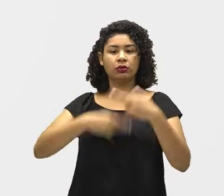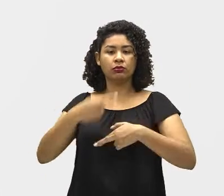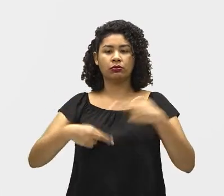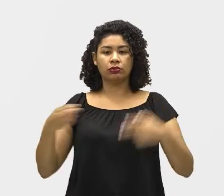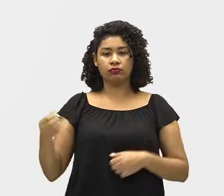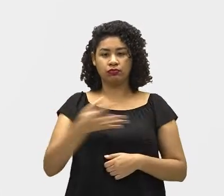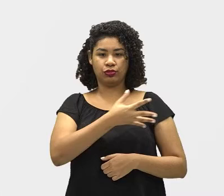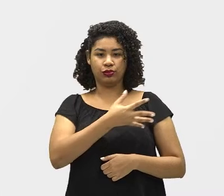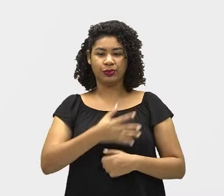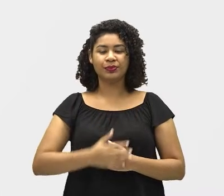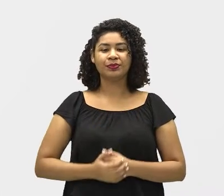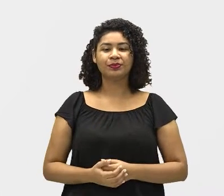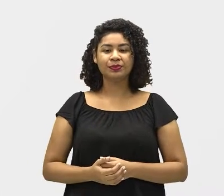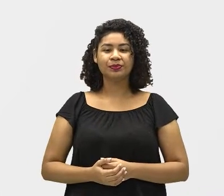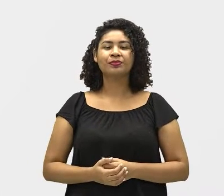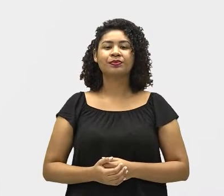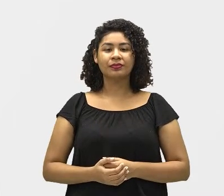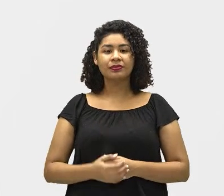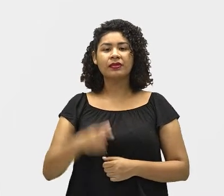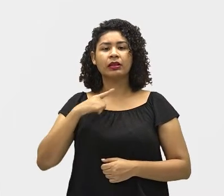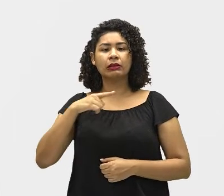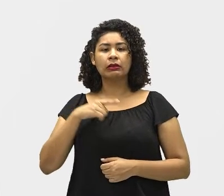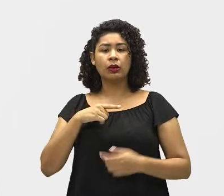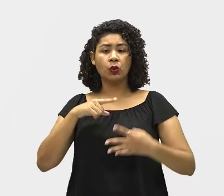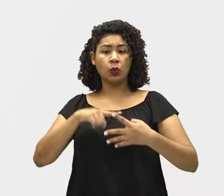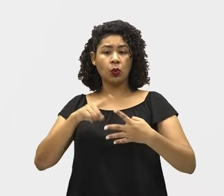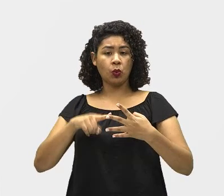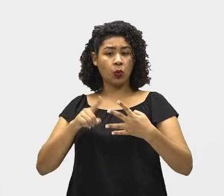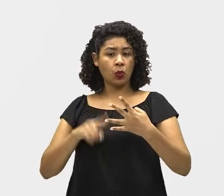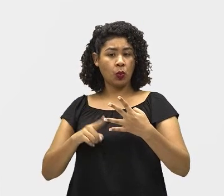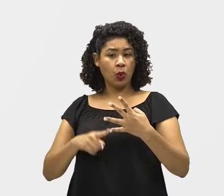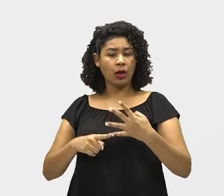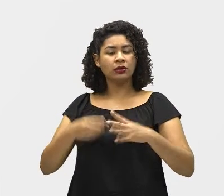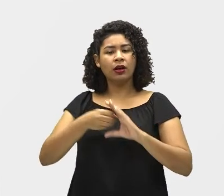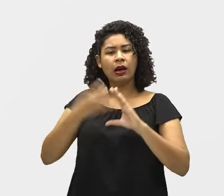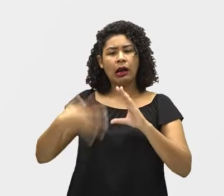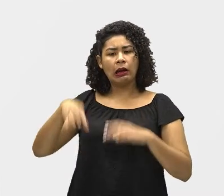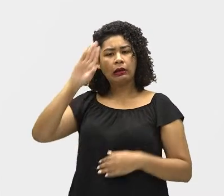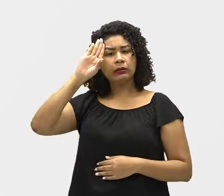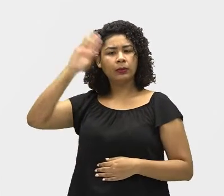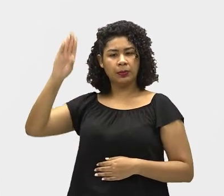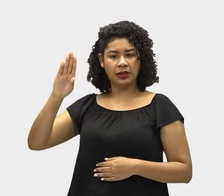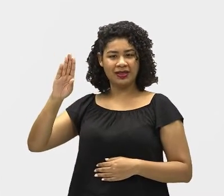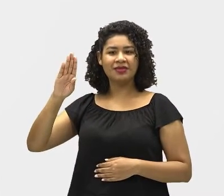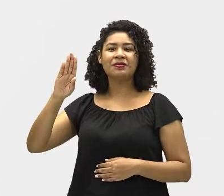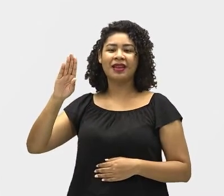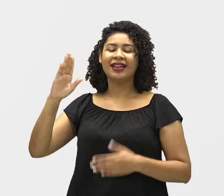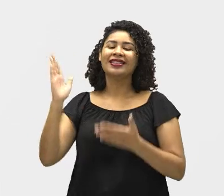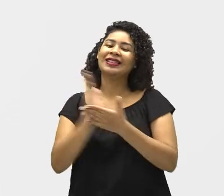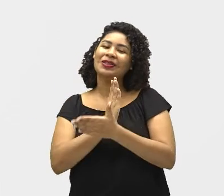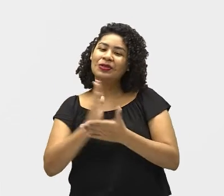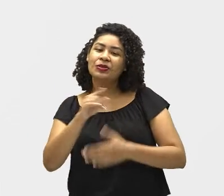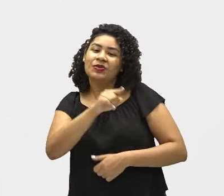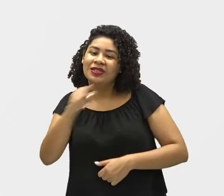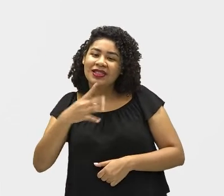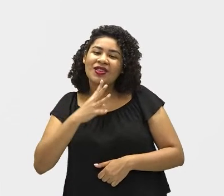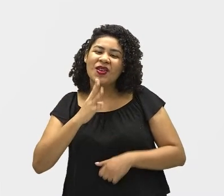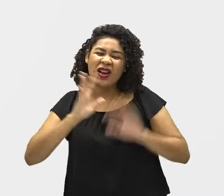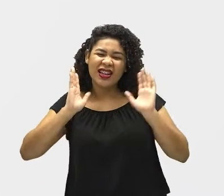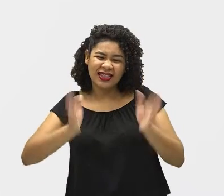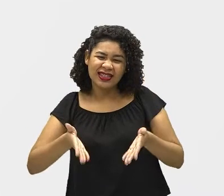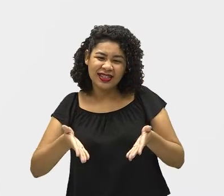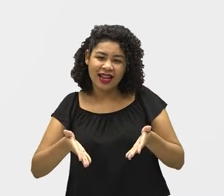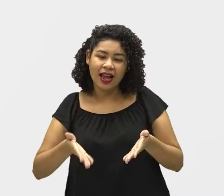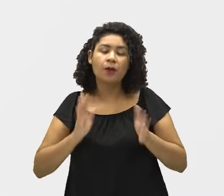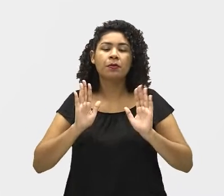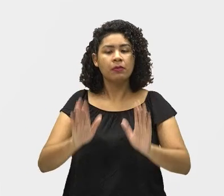cultura renascentista teve 4 características marcantes, a saber, a gente vai rever algumas coisas que vocês já viram, tá? Mas nós